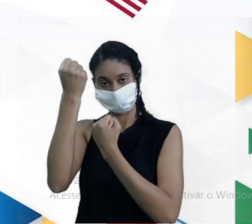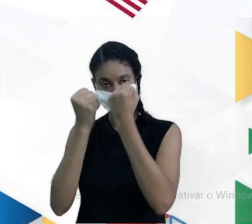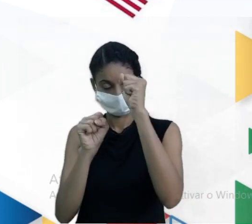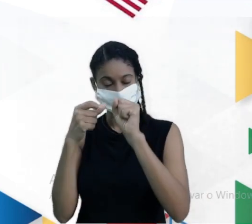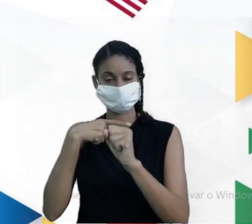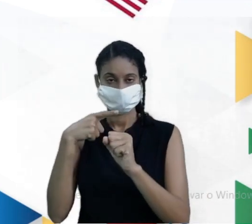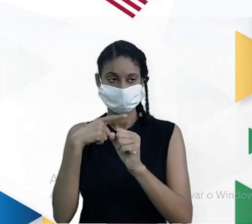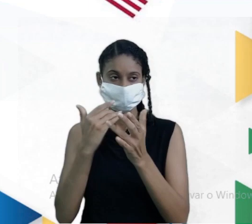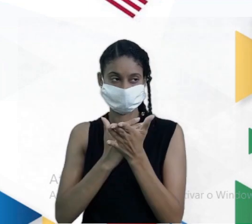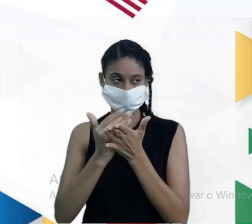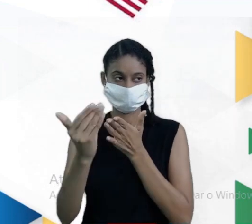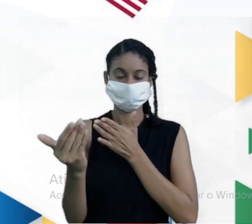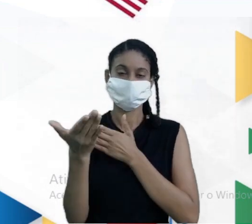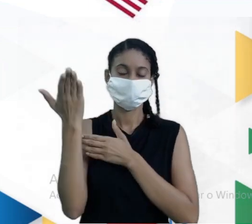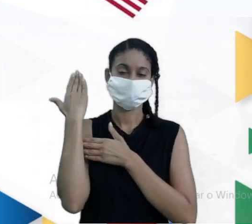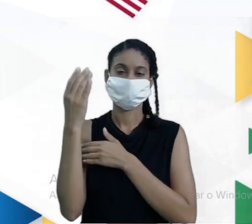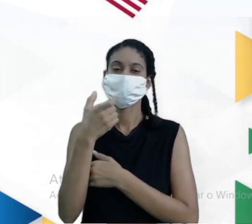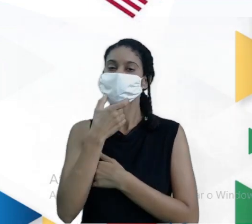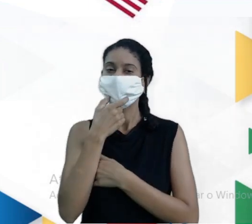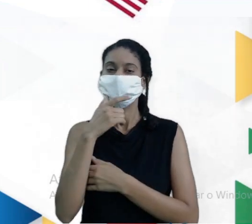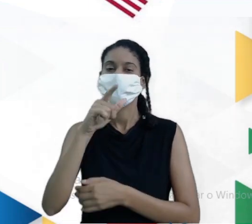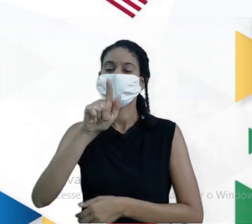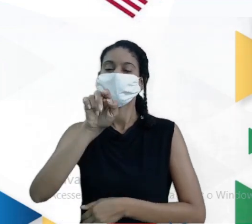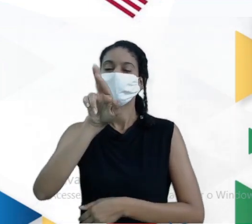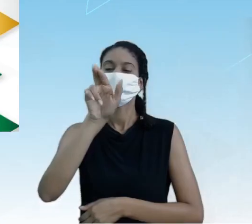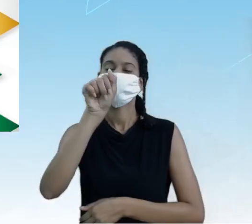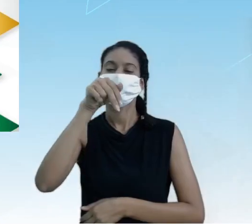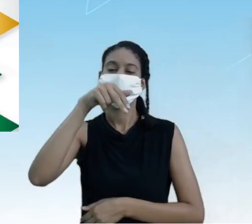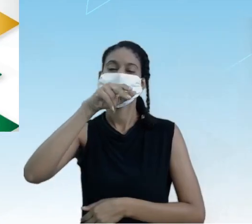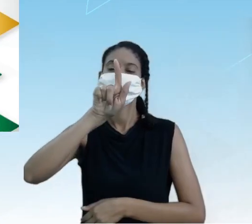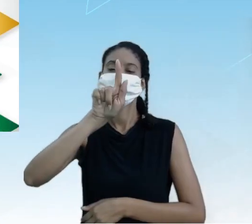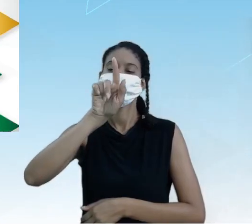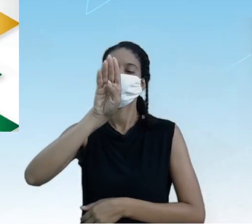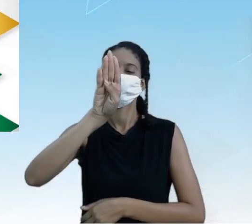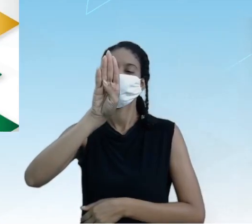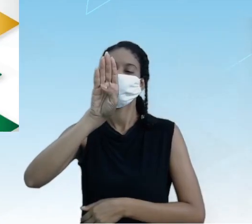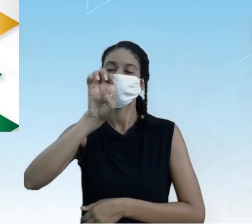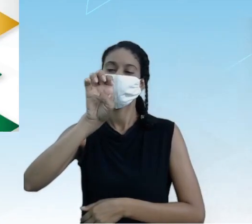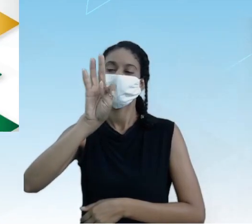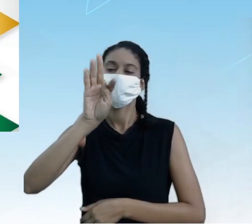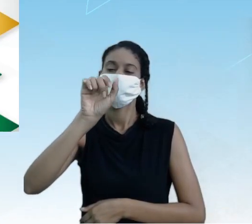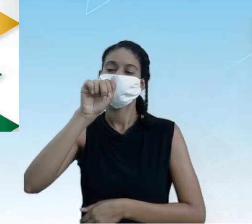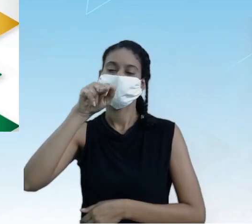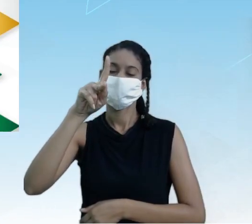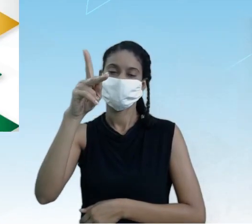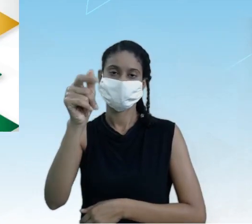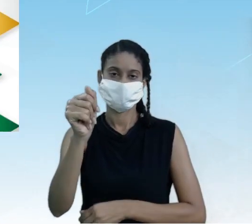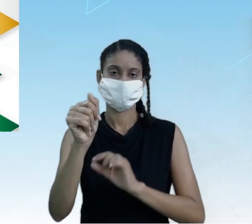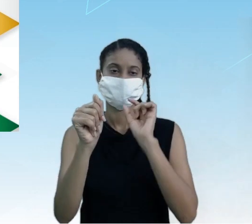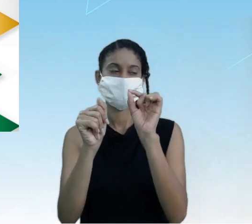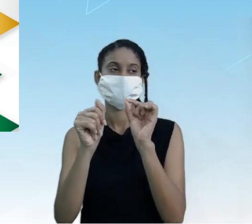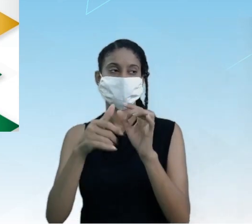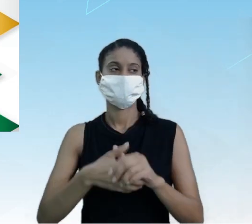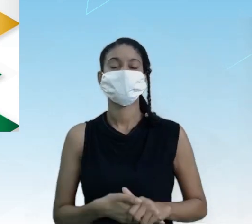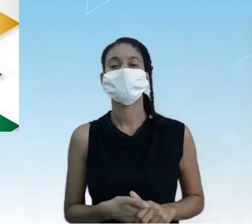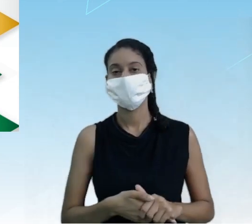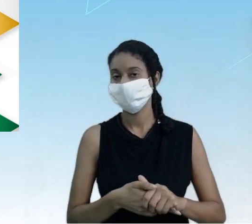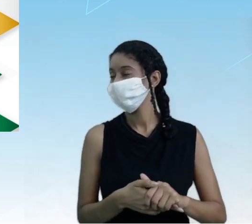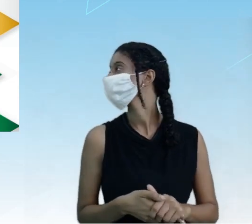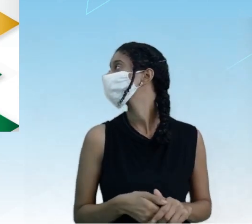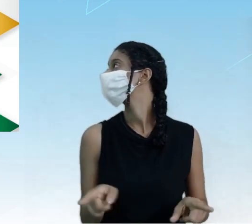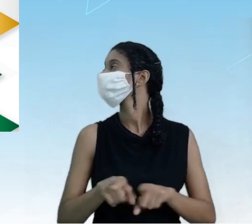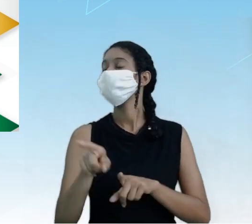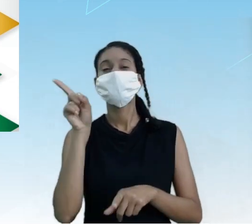ela inicia aí na Grã-Bretanha, mas também vai aí embaixo, ó, many countries in the Americas, Asia, Africa